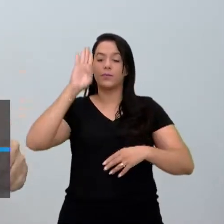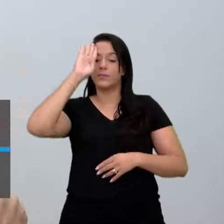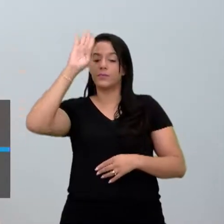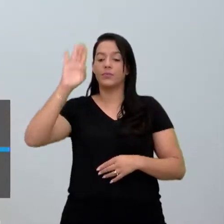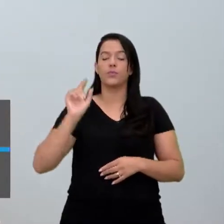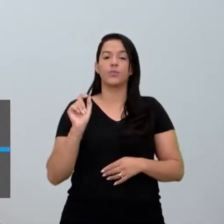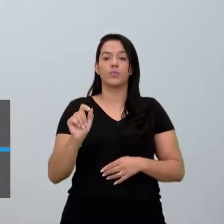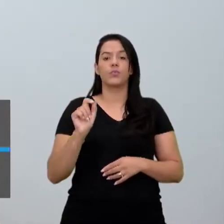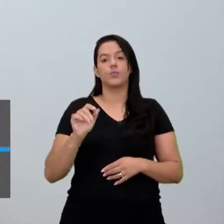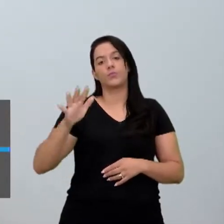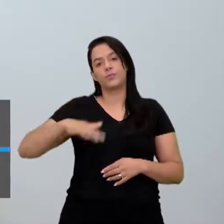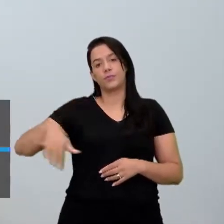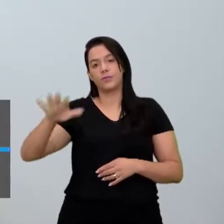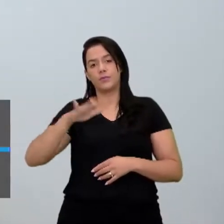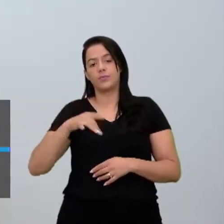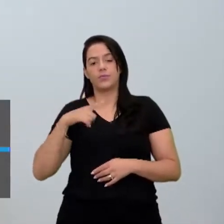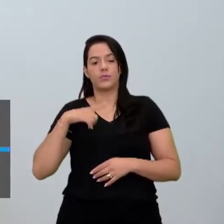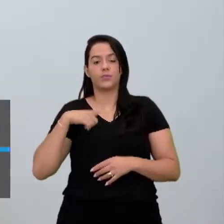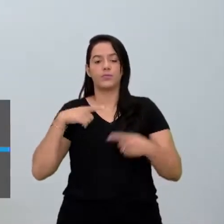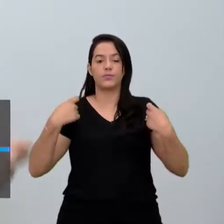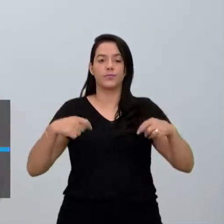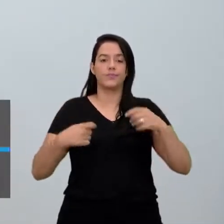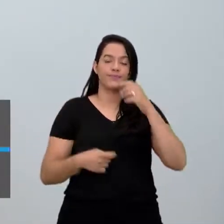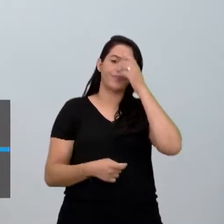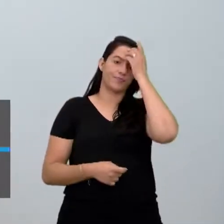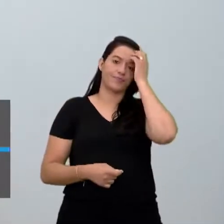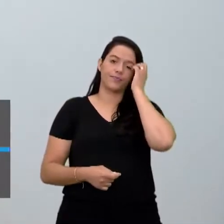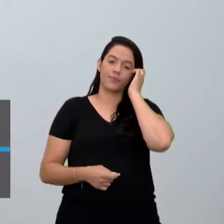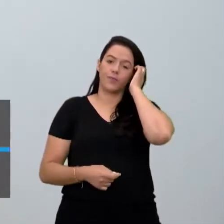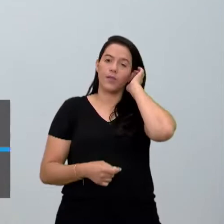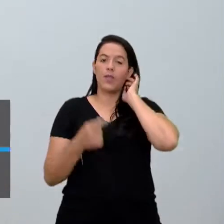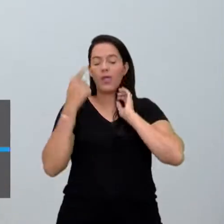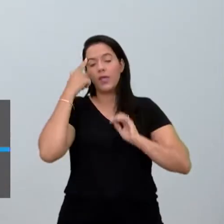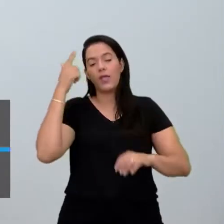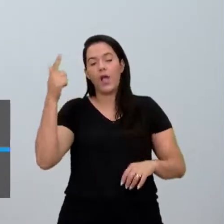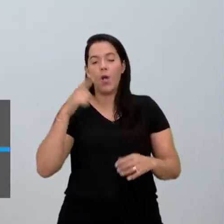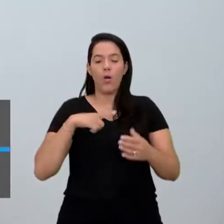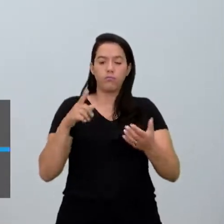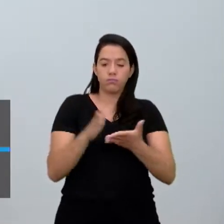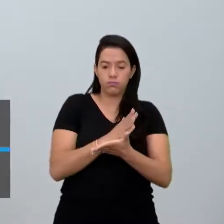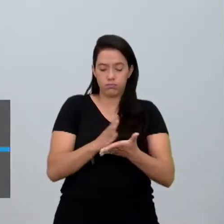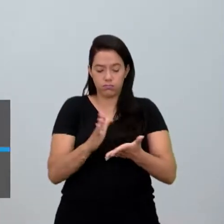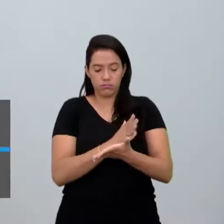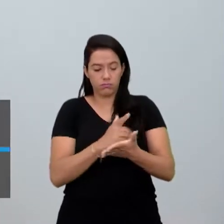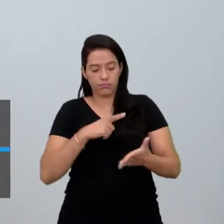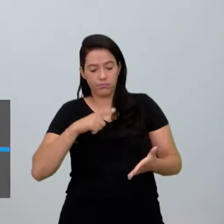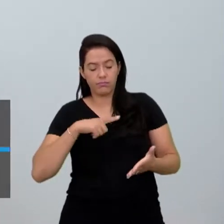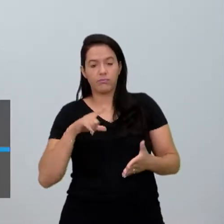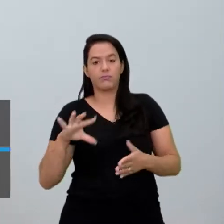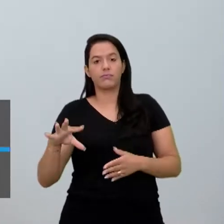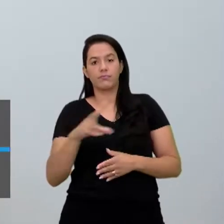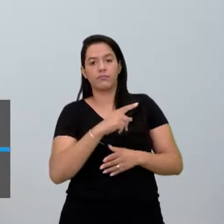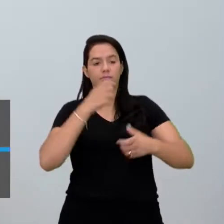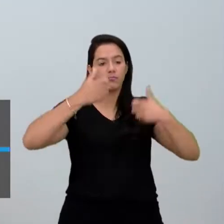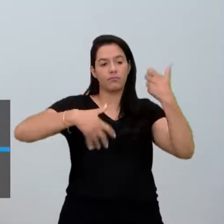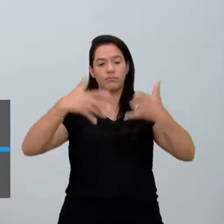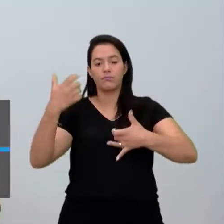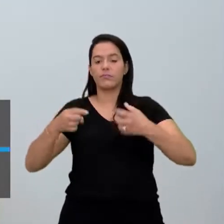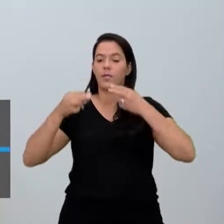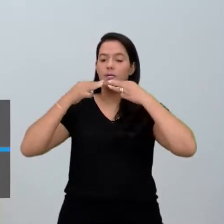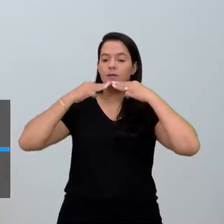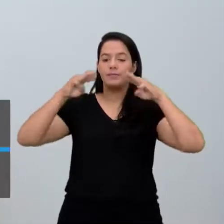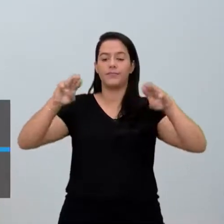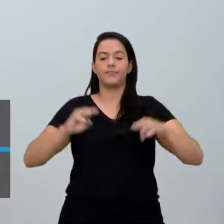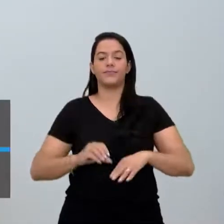principalmente pelo senso comum. E aí, a mídia alimenta o senso comum retroalimenta as mídias de massa,